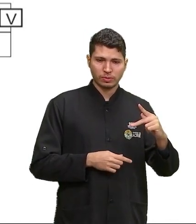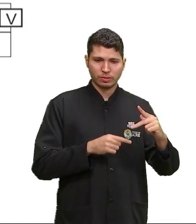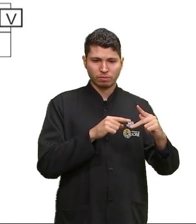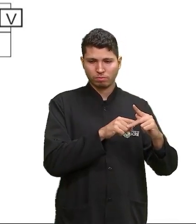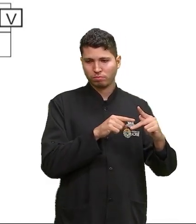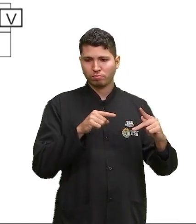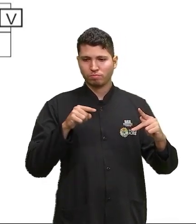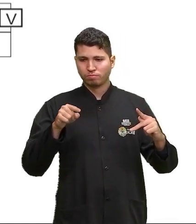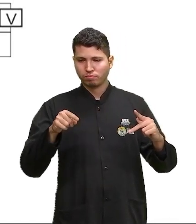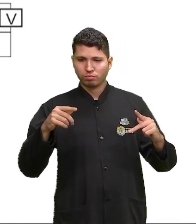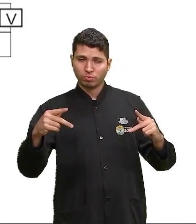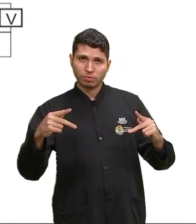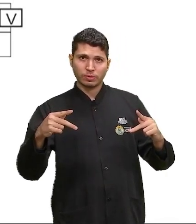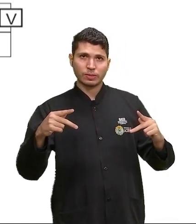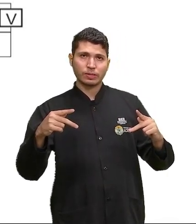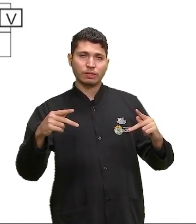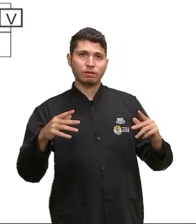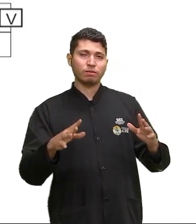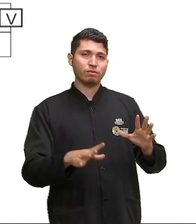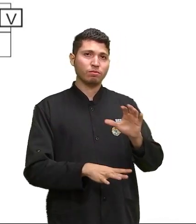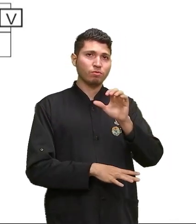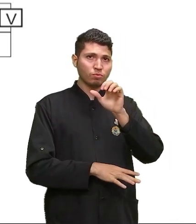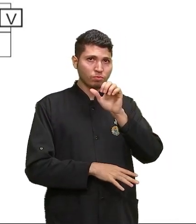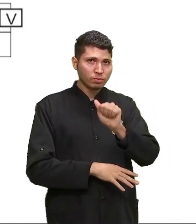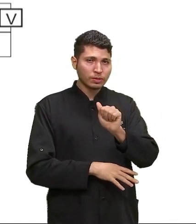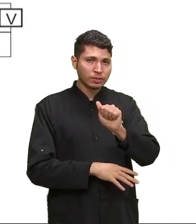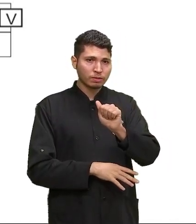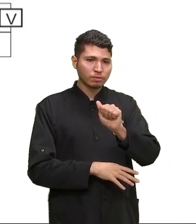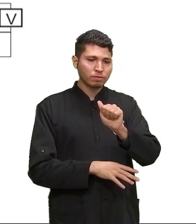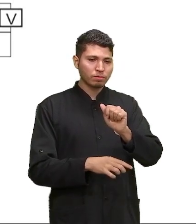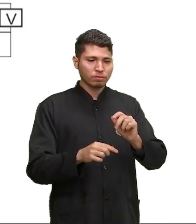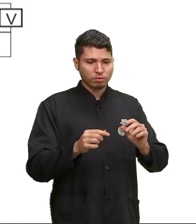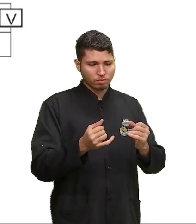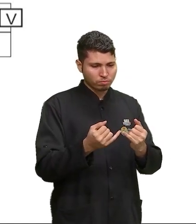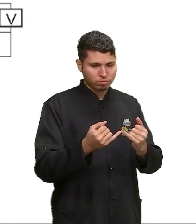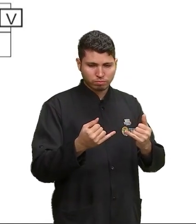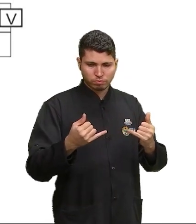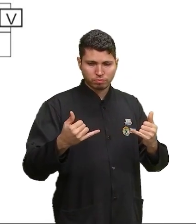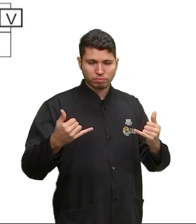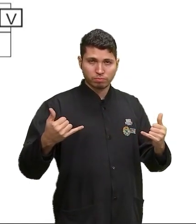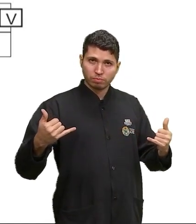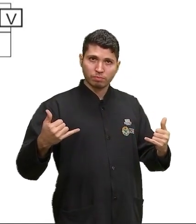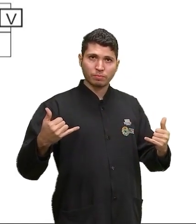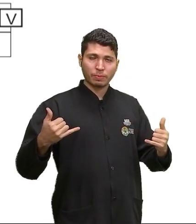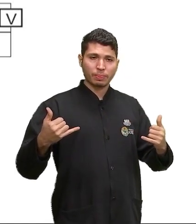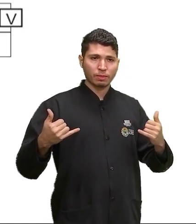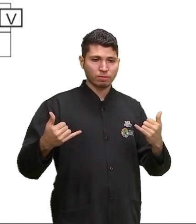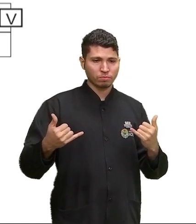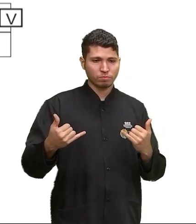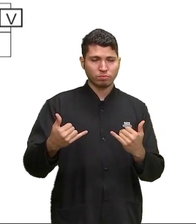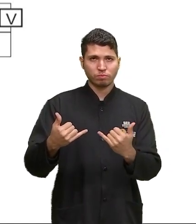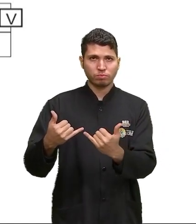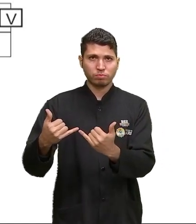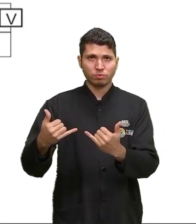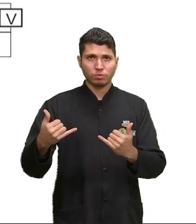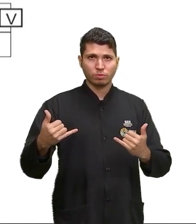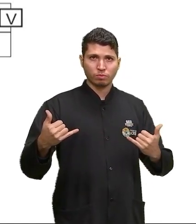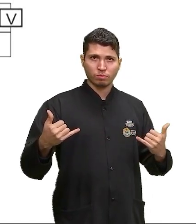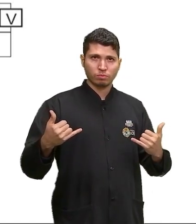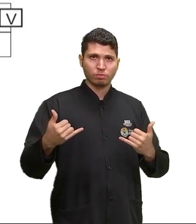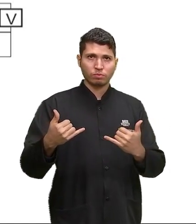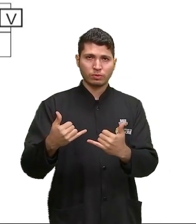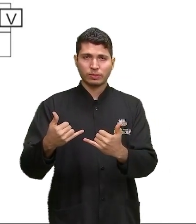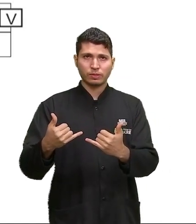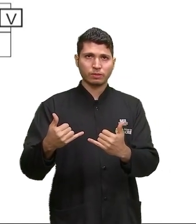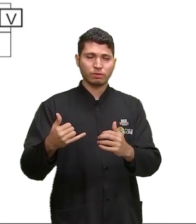e um amperímetro, no caso para medir a corrente elétrica. O circuito elétrico montado pelo eletricista para medir